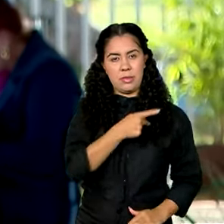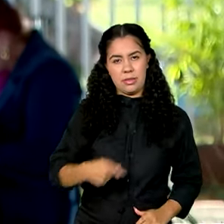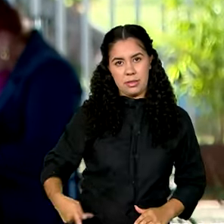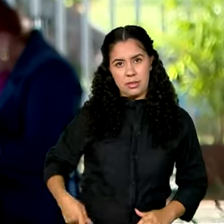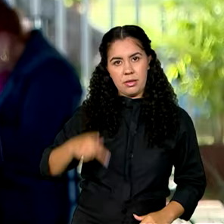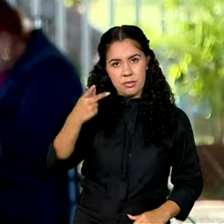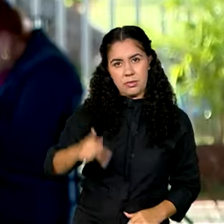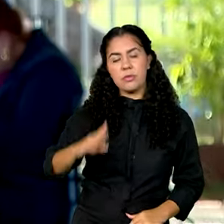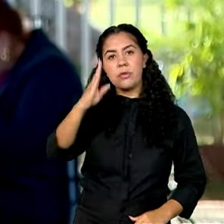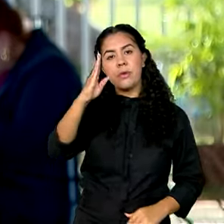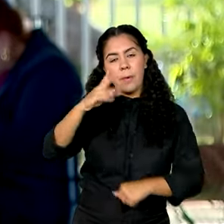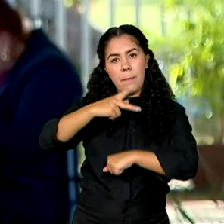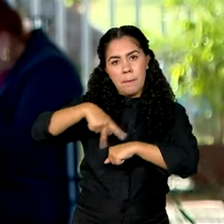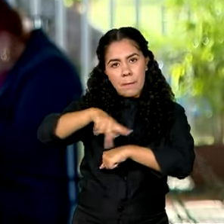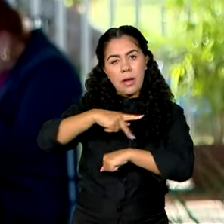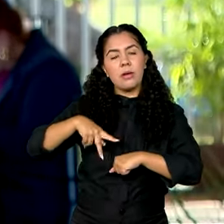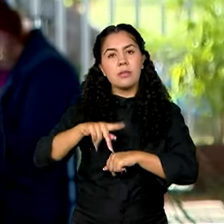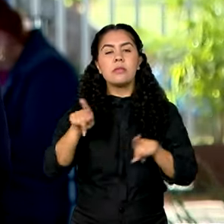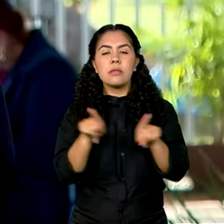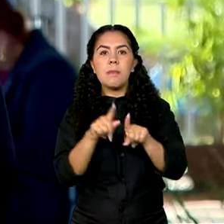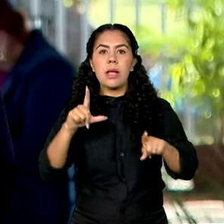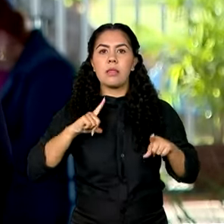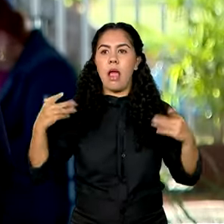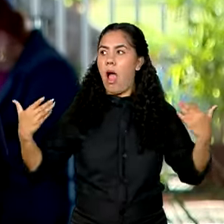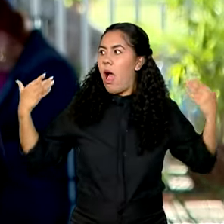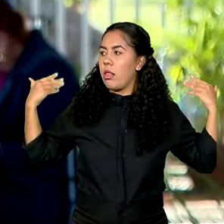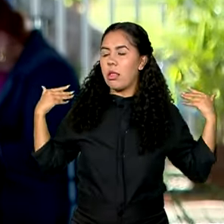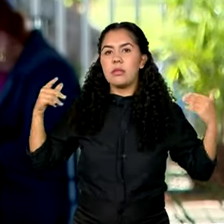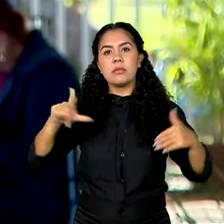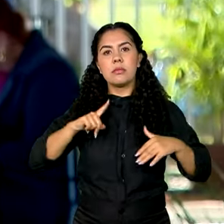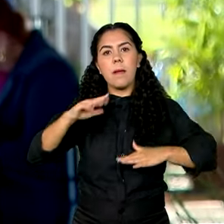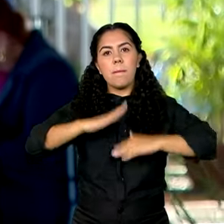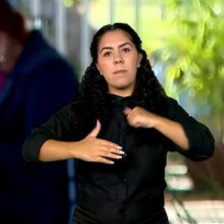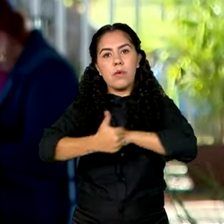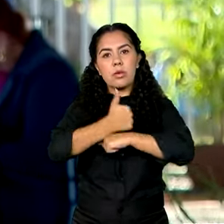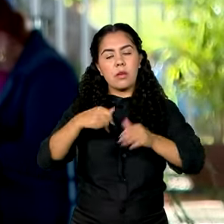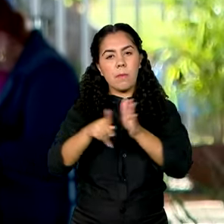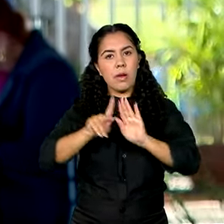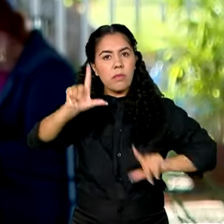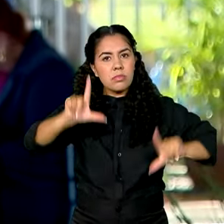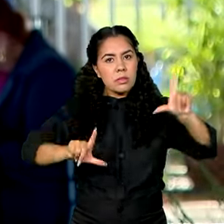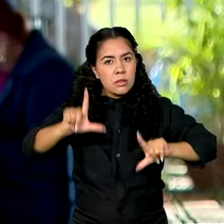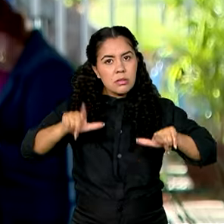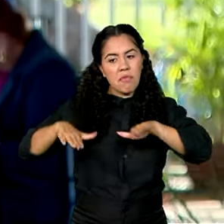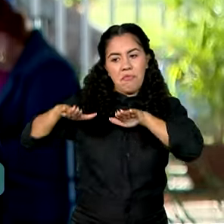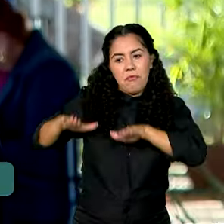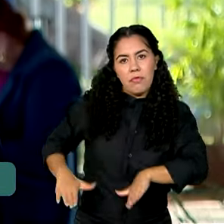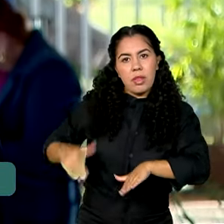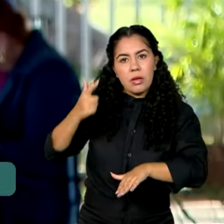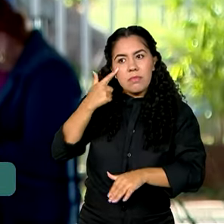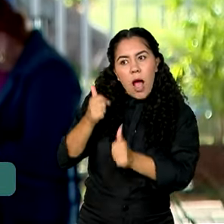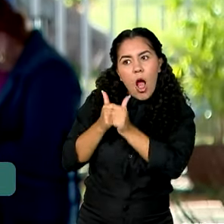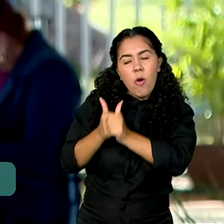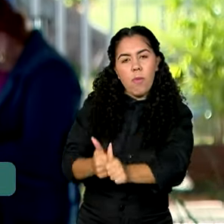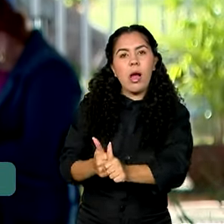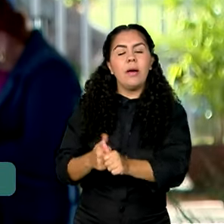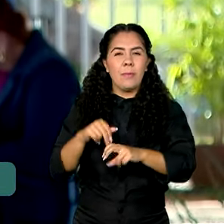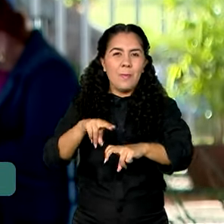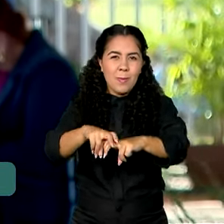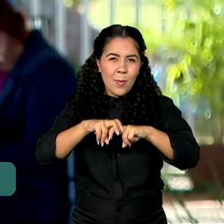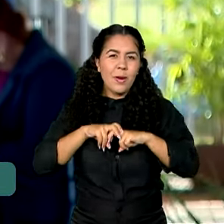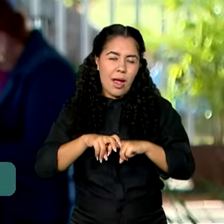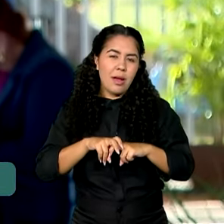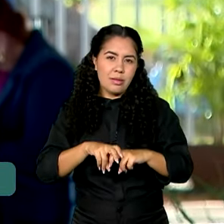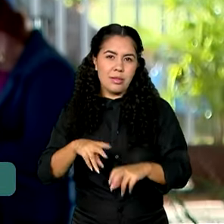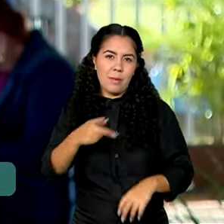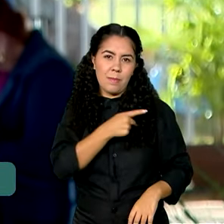República. Aqui atrás de mim tem até alguns colegas de imprensa que estão acompanhando o dia do presidente aqui no Palácio da Alvorada. Por causa desse acidente que o presidente